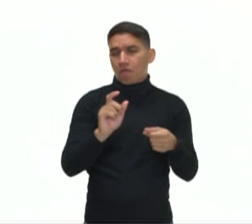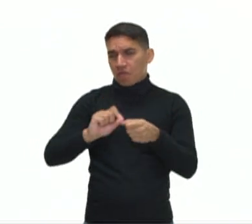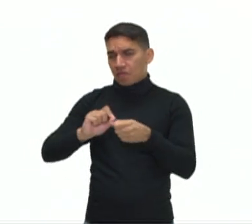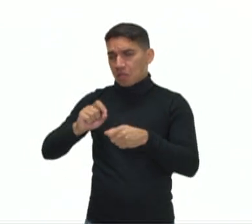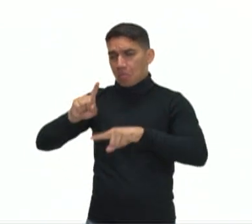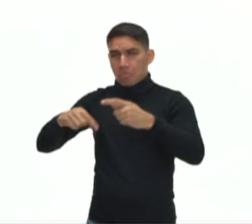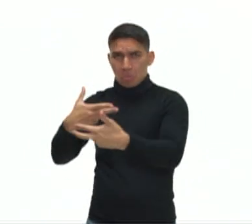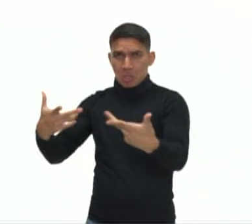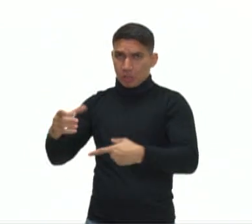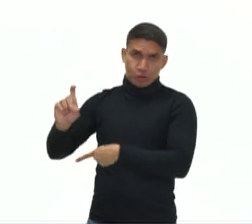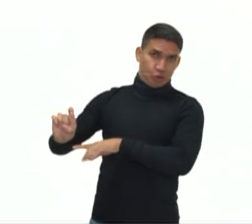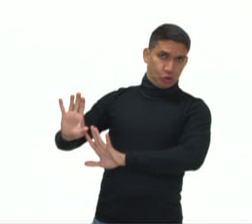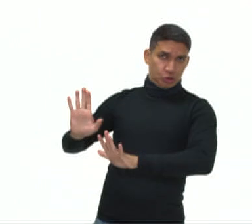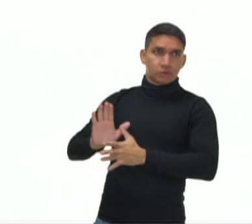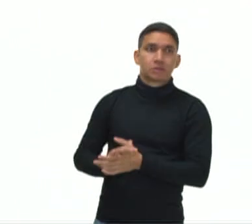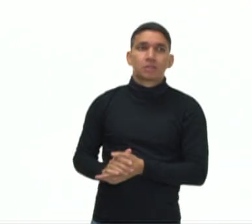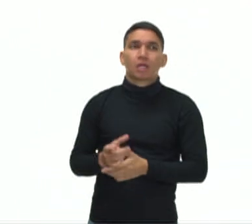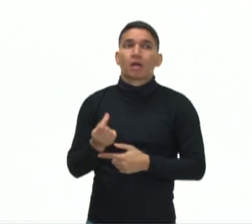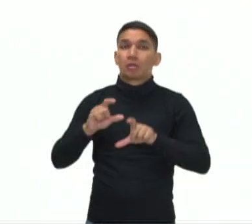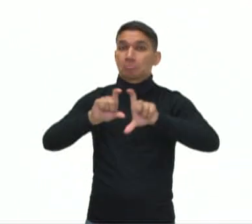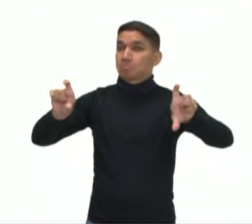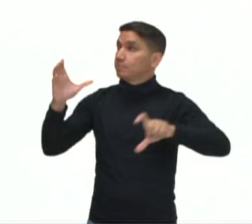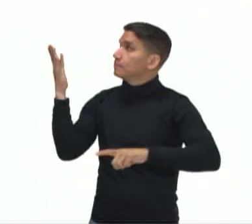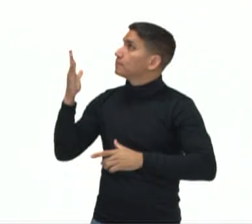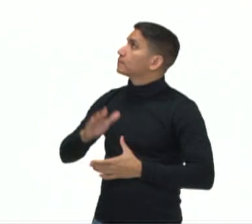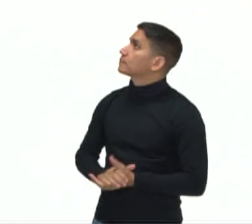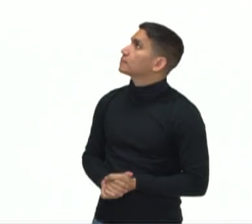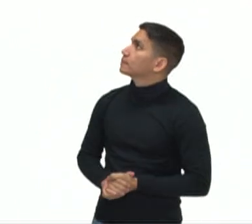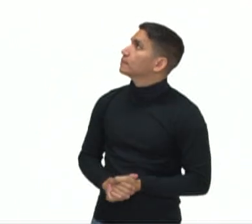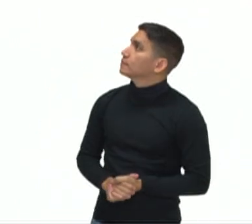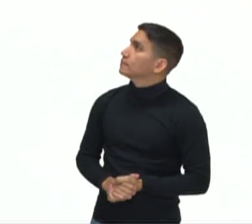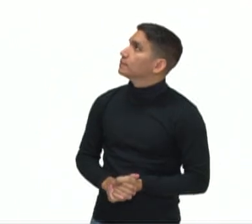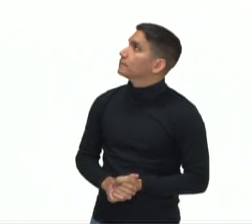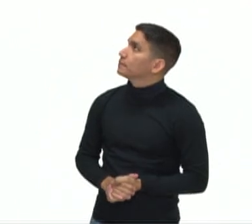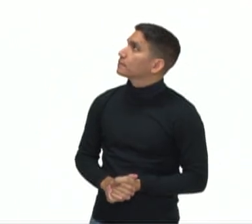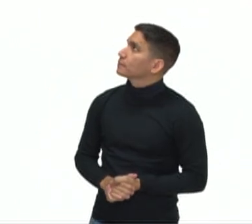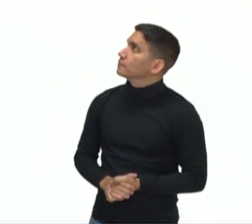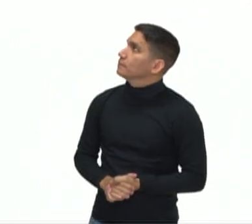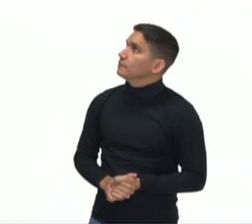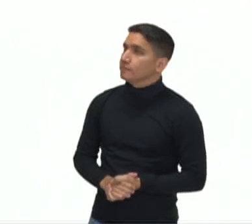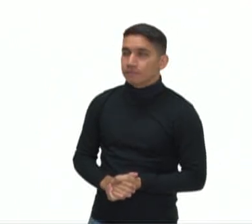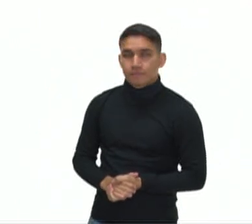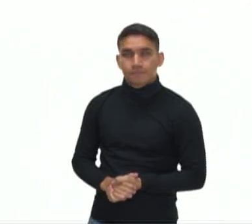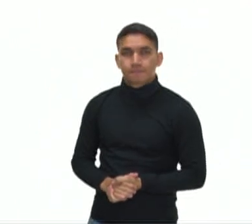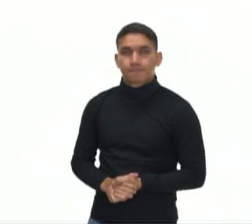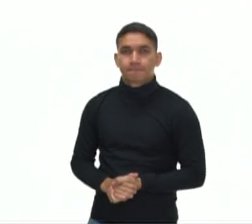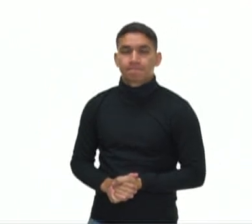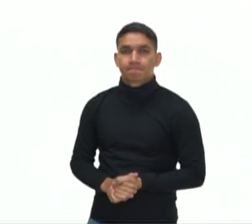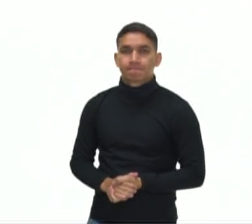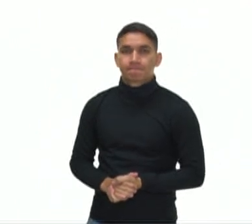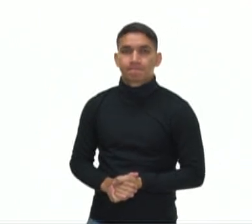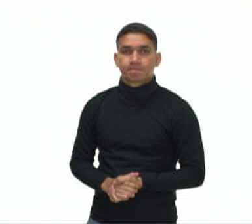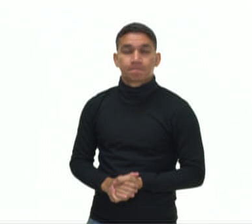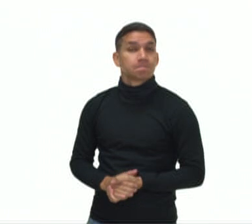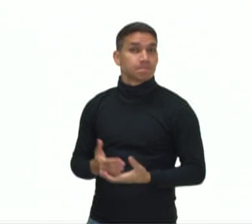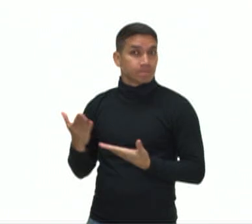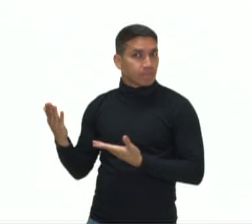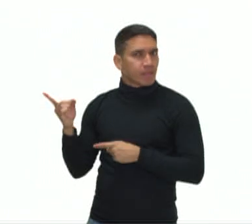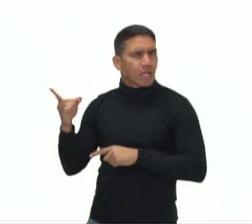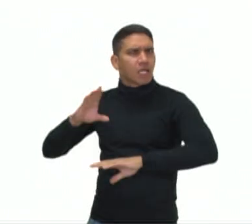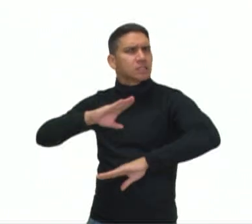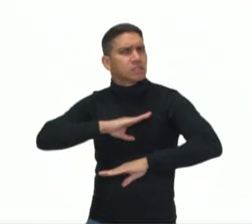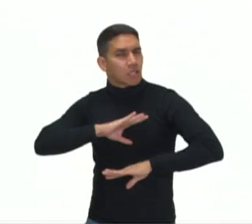produto é dada por C igual X ao quadrado menos 80X mais 300.